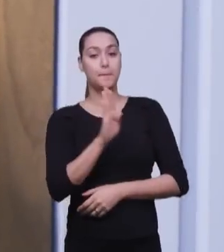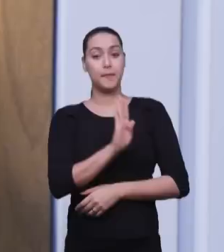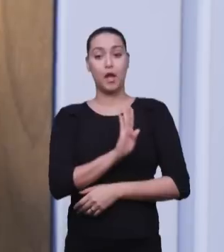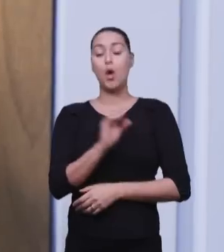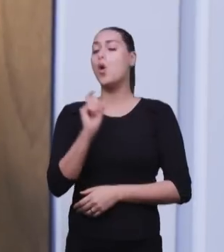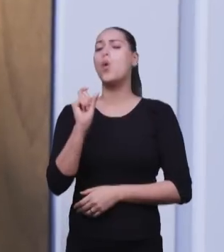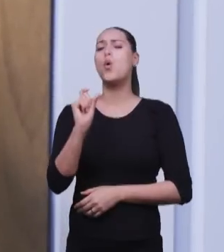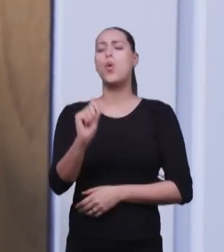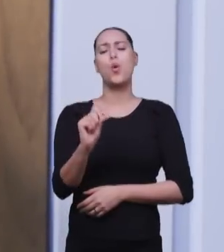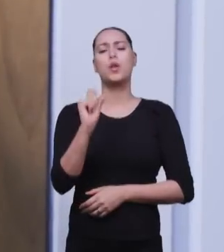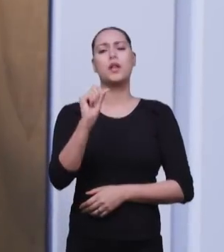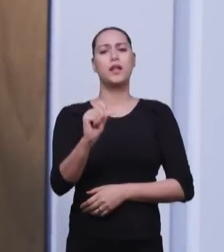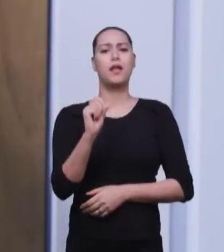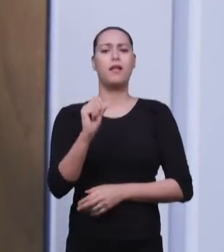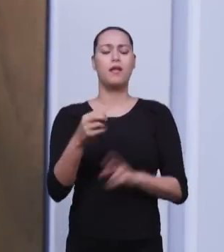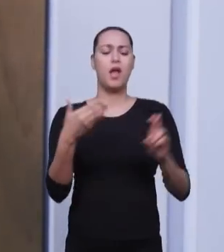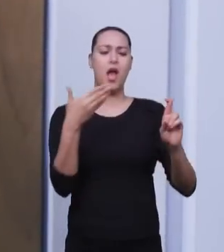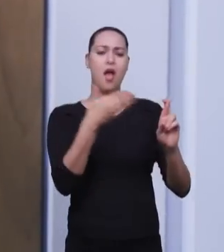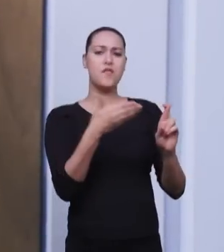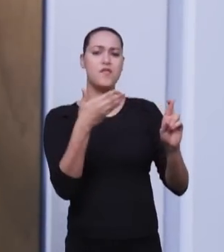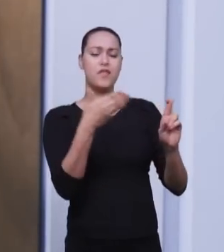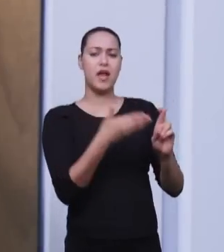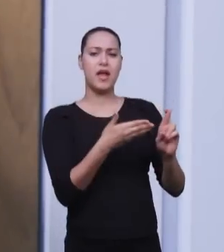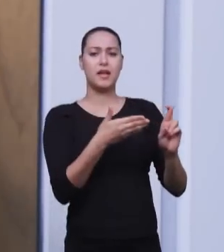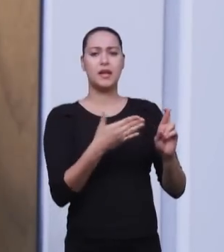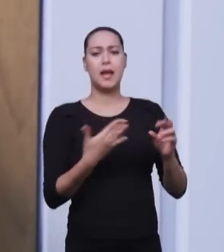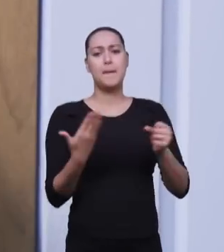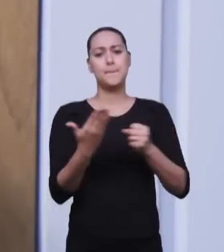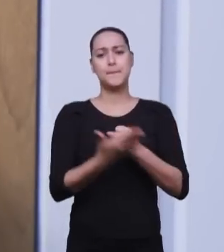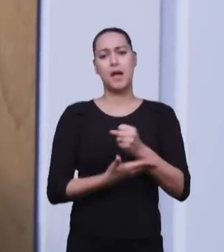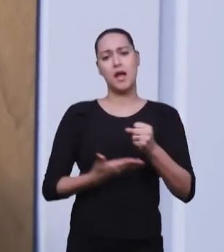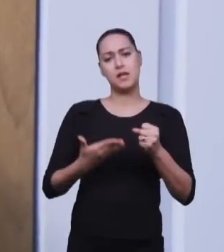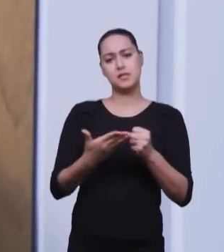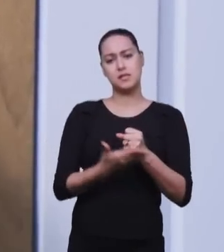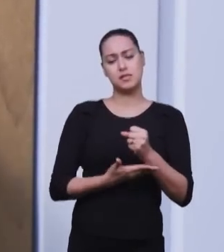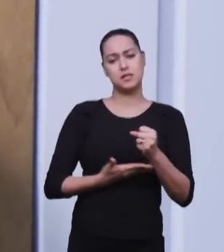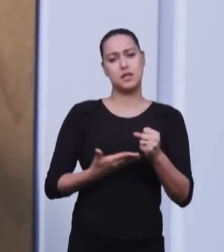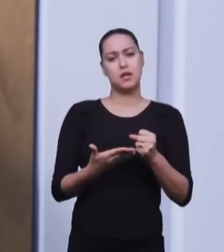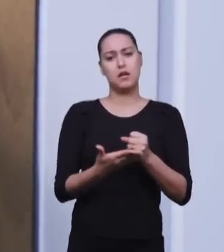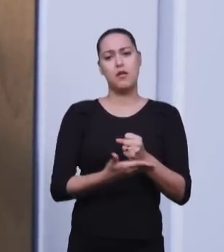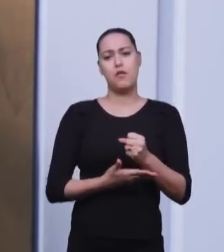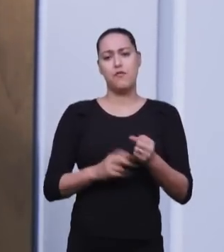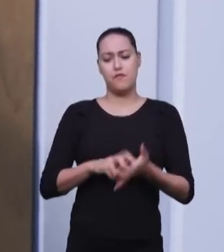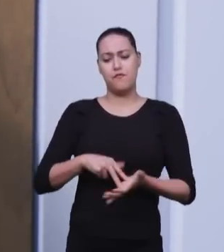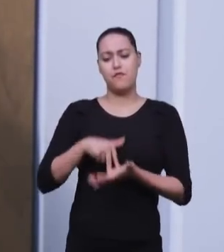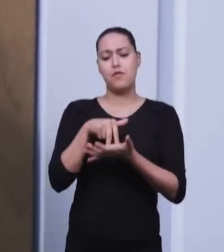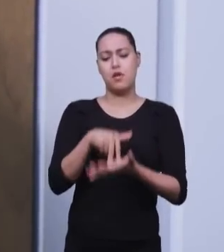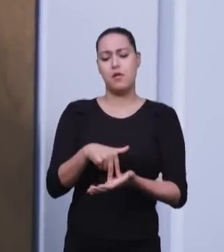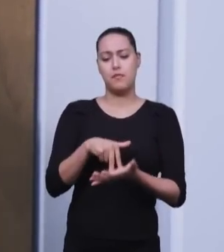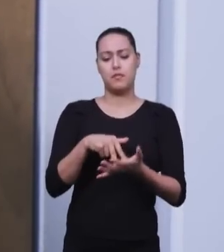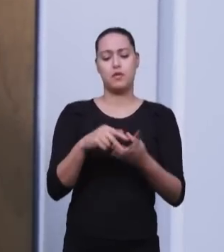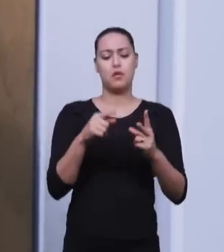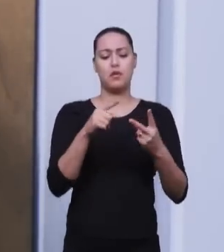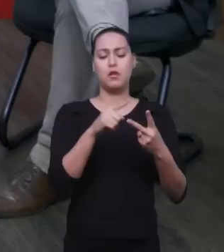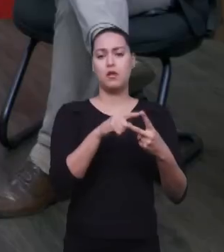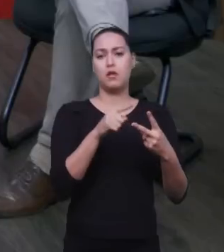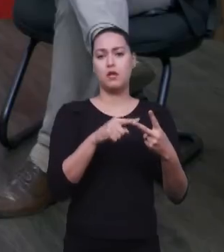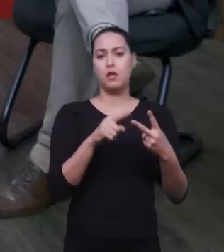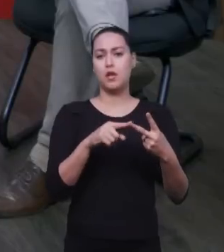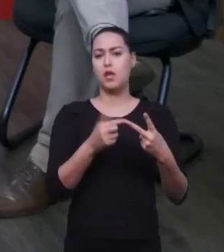é: o que se refere o termo, pastor, firme fundamento, e o termo coisas, que está citado nesse